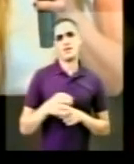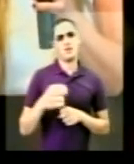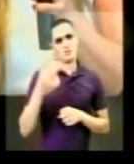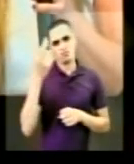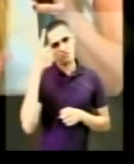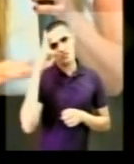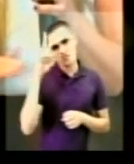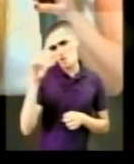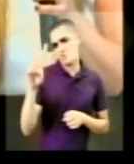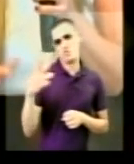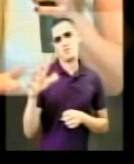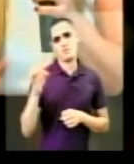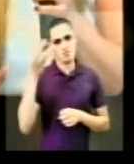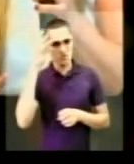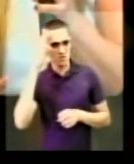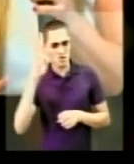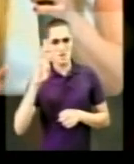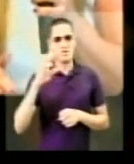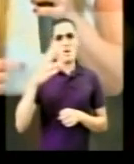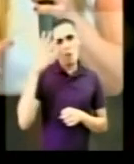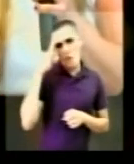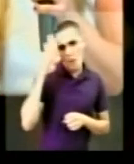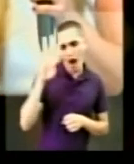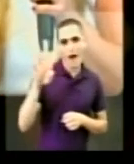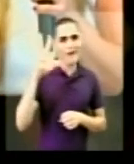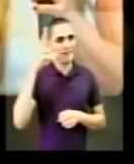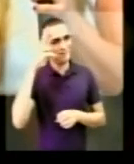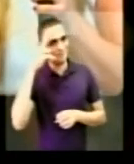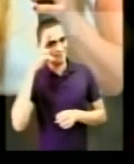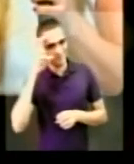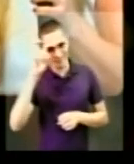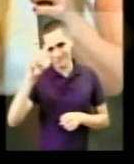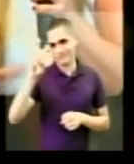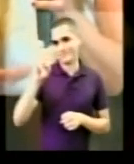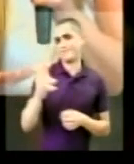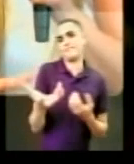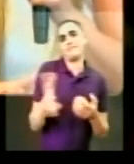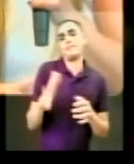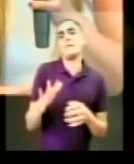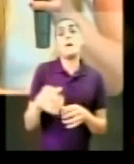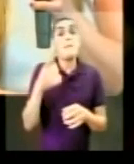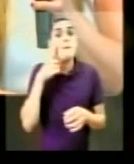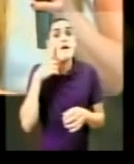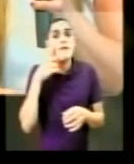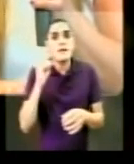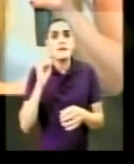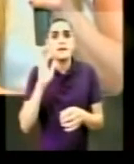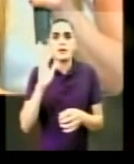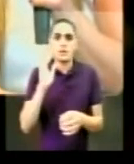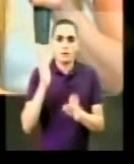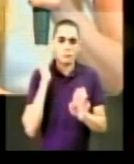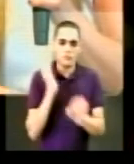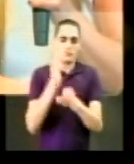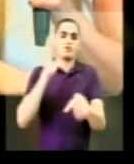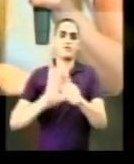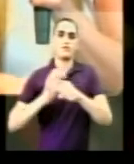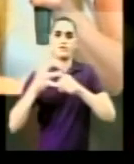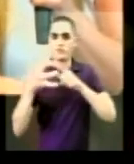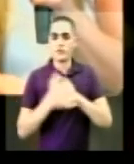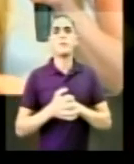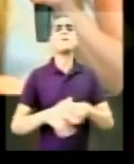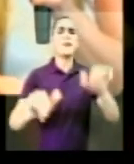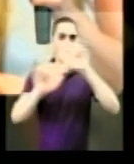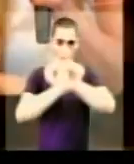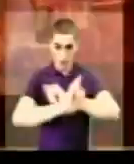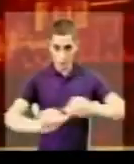de semana no meio, de 4 a 5 dias para estar verificando esse resultado. Quero ressaltar também que vocês vão receber um